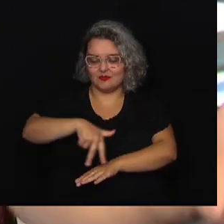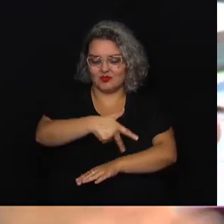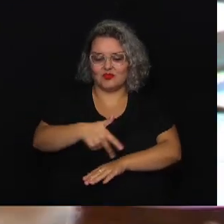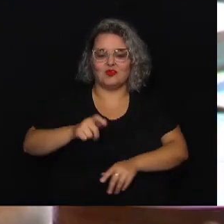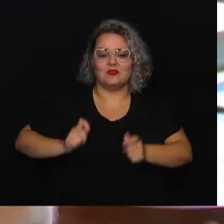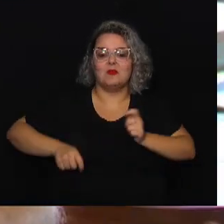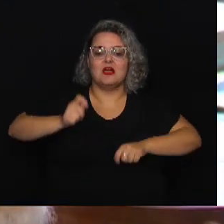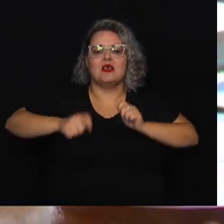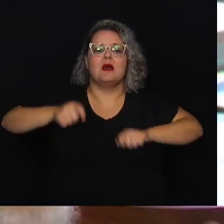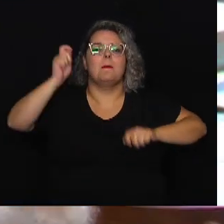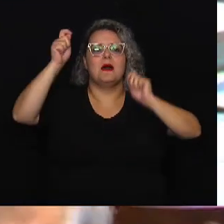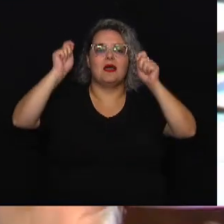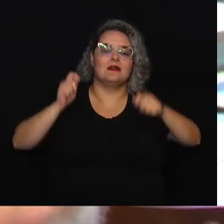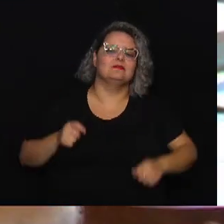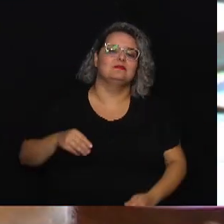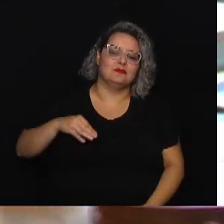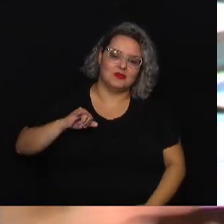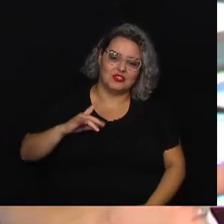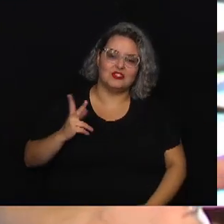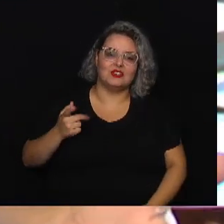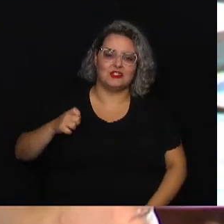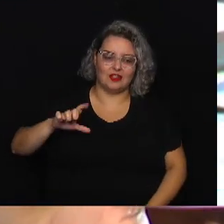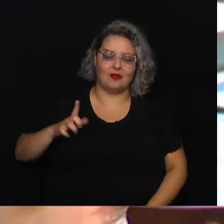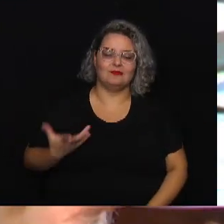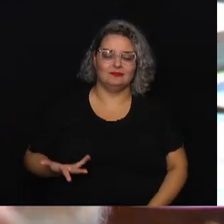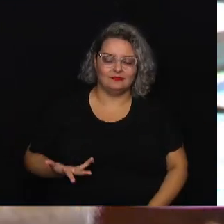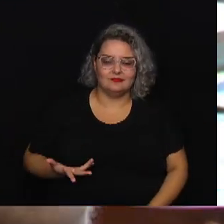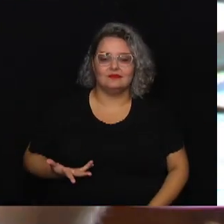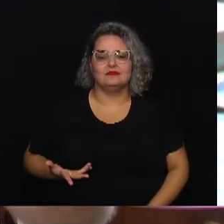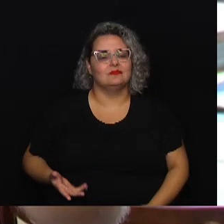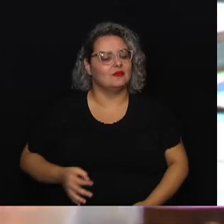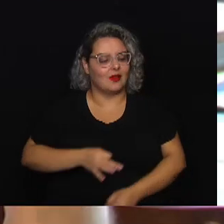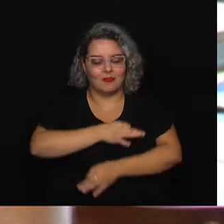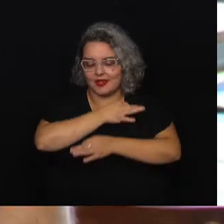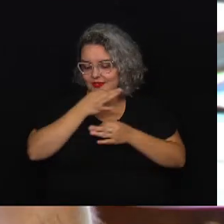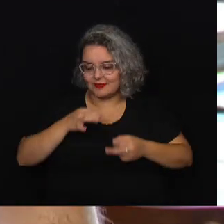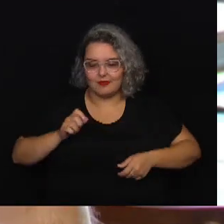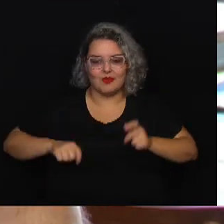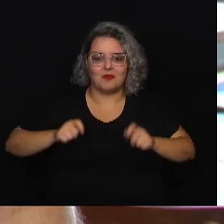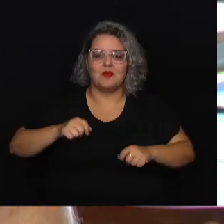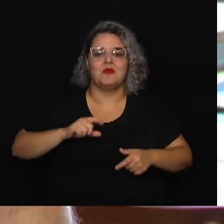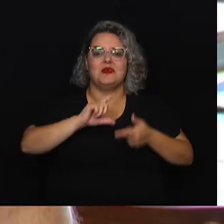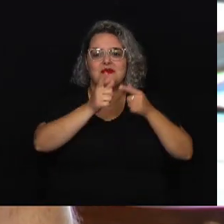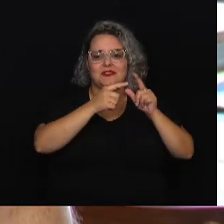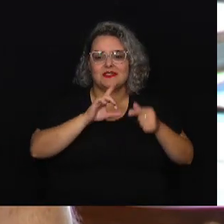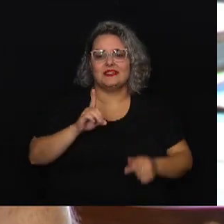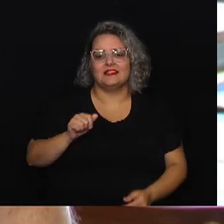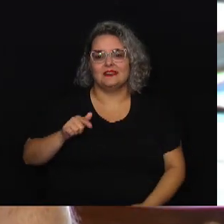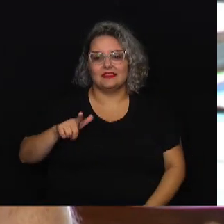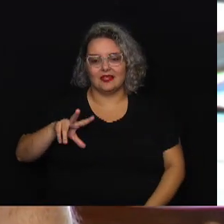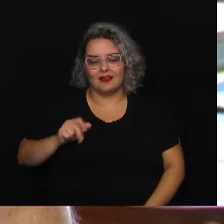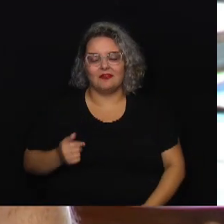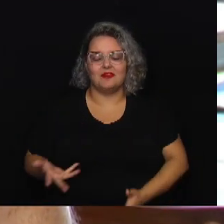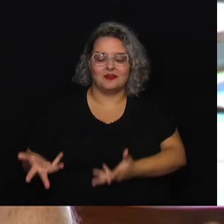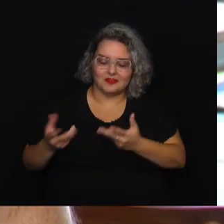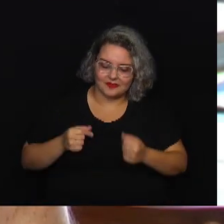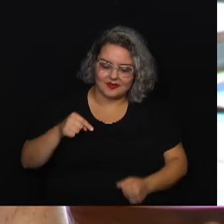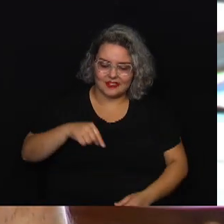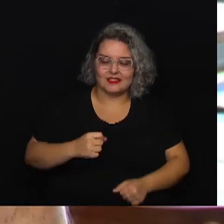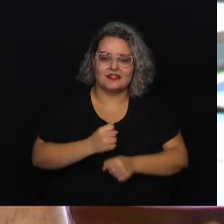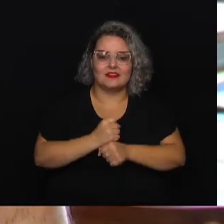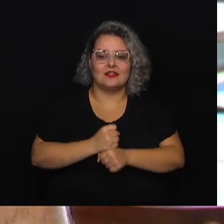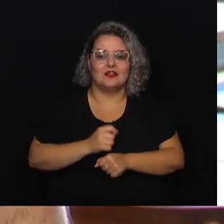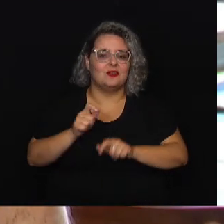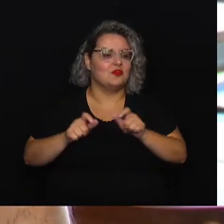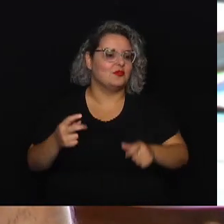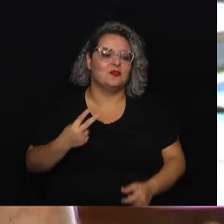maravilhoso, acompanhar e puxar o trio justamente com uma bateria de primeira, que é o Estrela d'Alva, nossos convidados desse ano. Então, o público não pode perder.